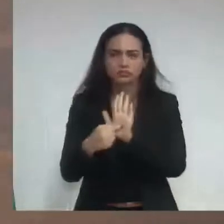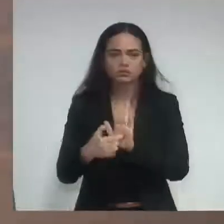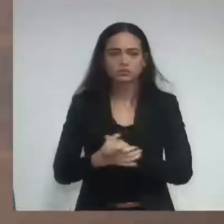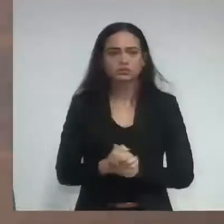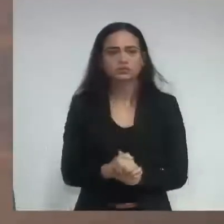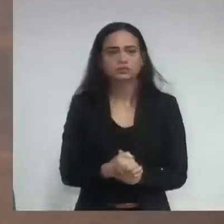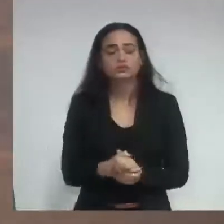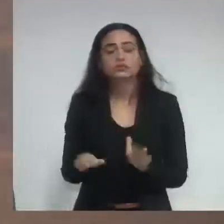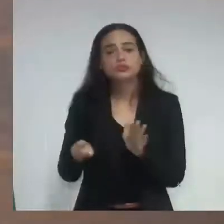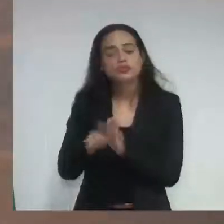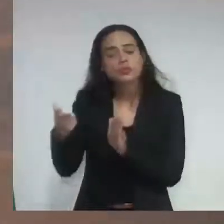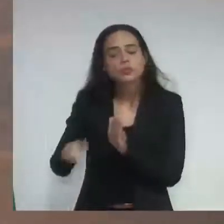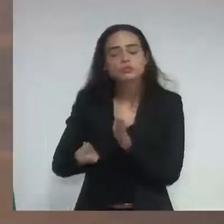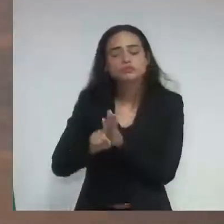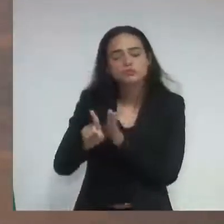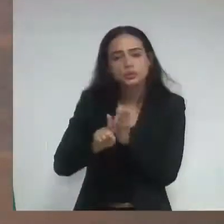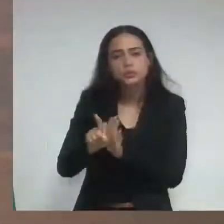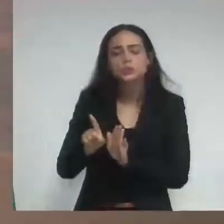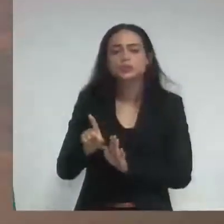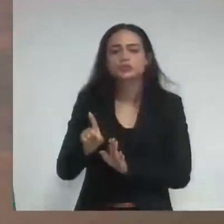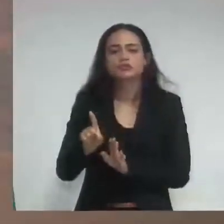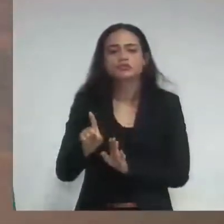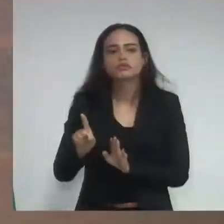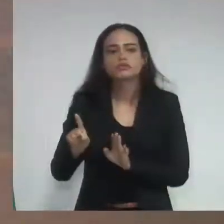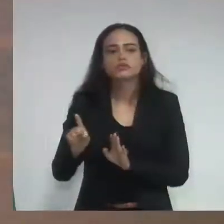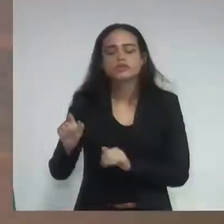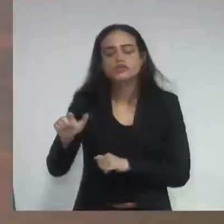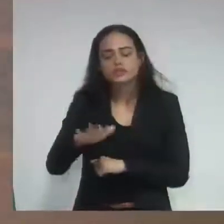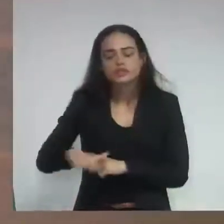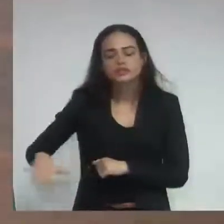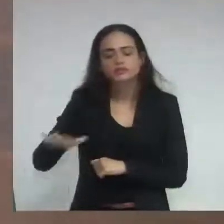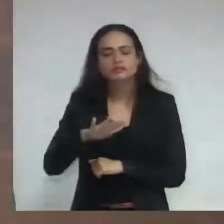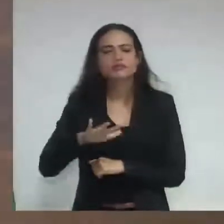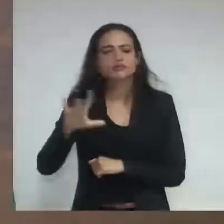que são cargos técnicos, mas que dependem de cursos